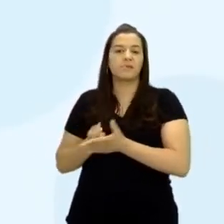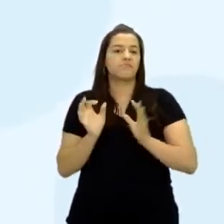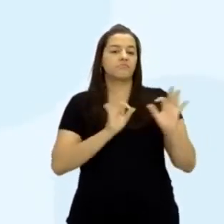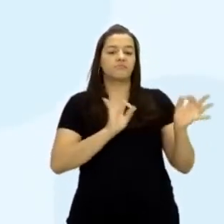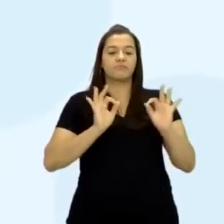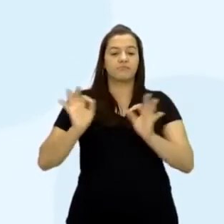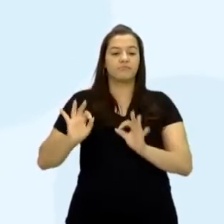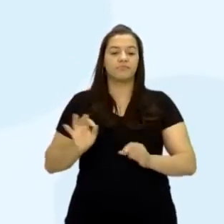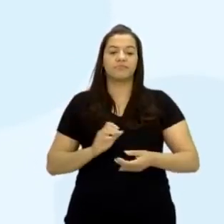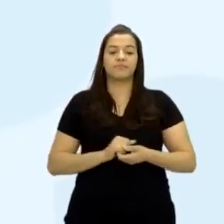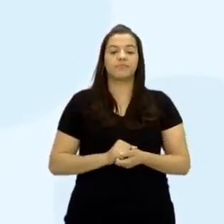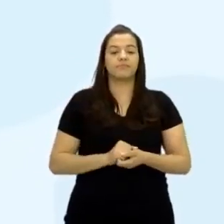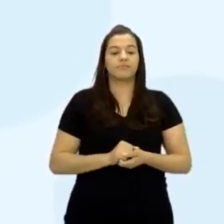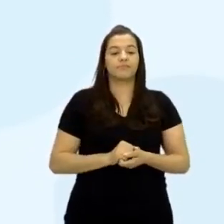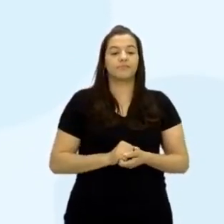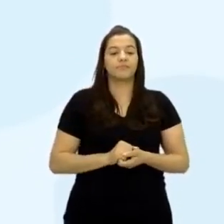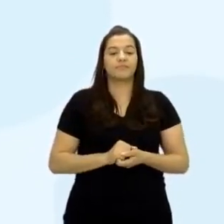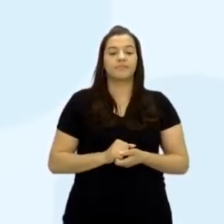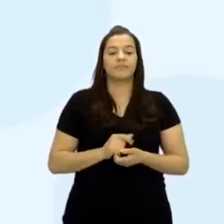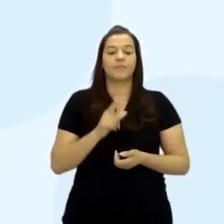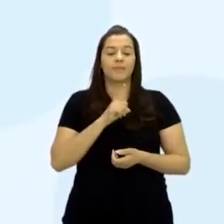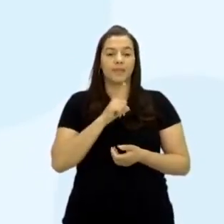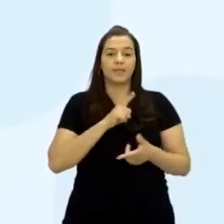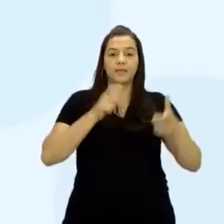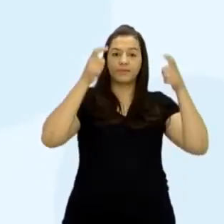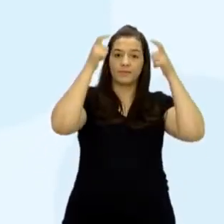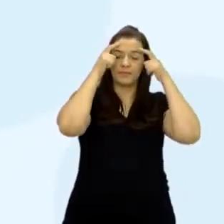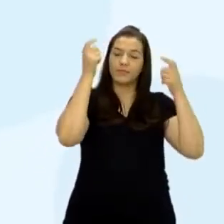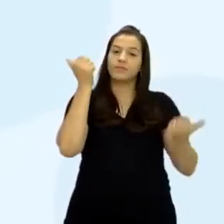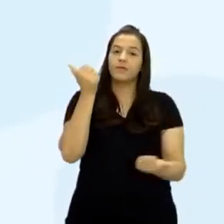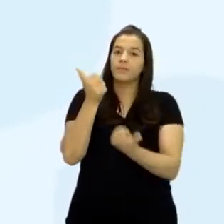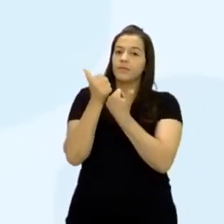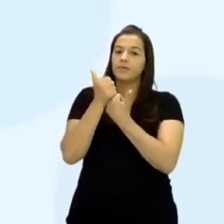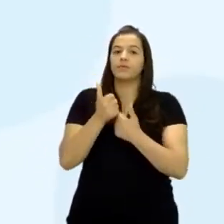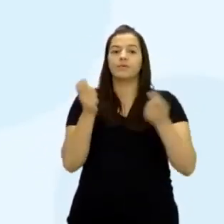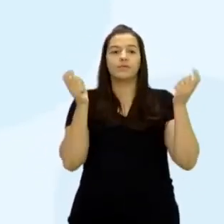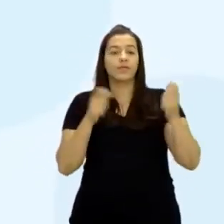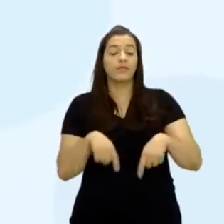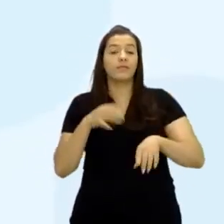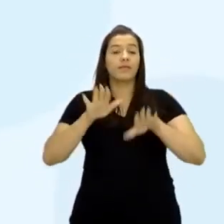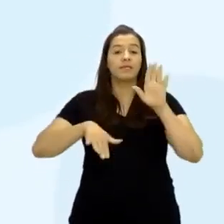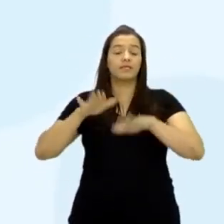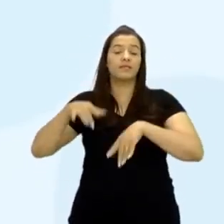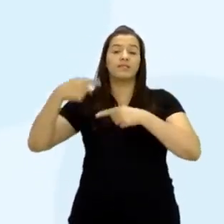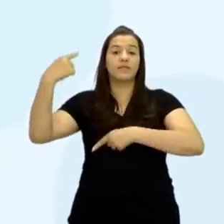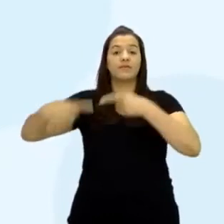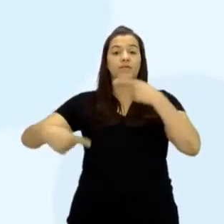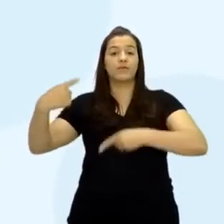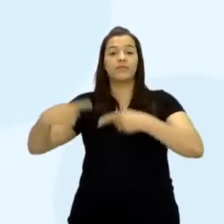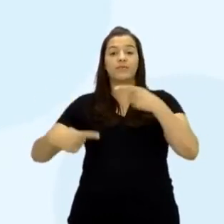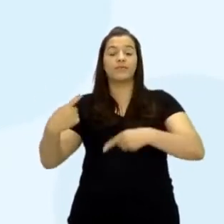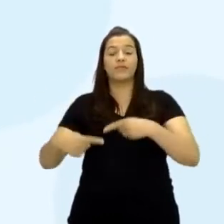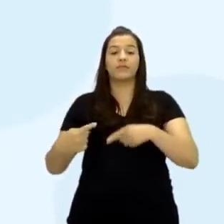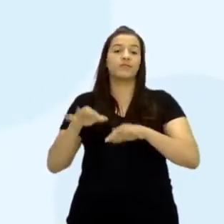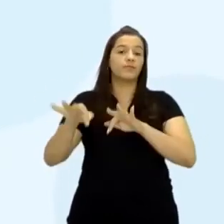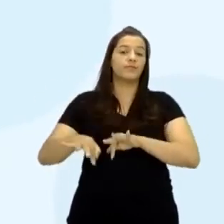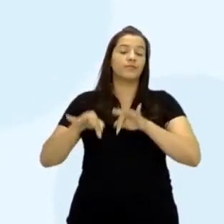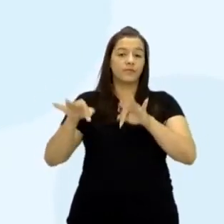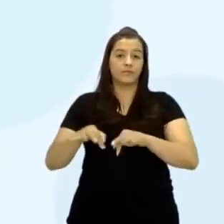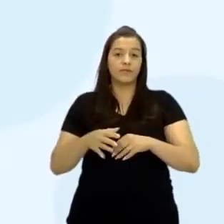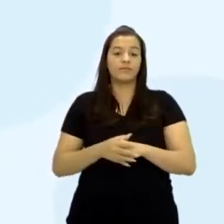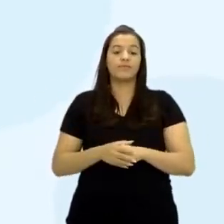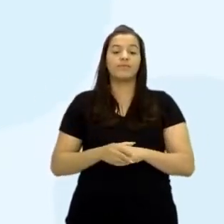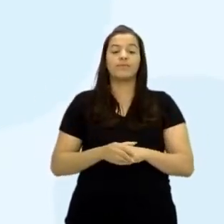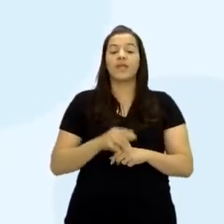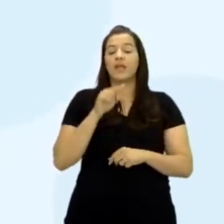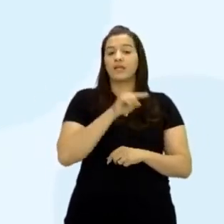feudal. Recebia o apoio dos reis, que geralmente estavam em conflitos com os nobres. Gente, o rei,